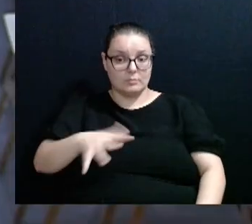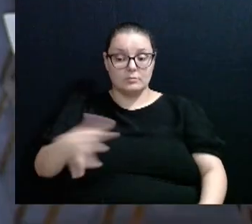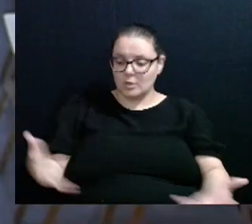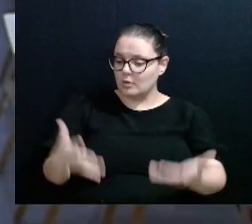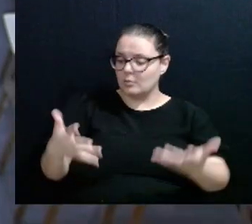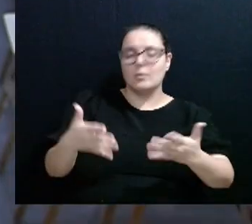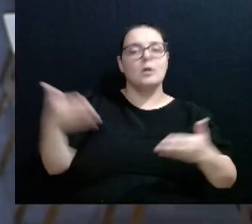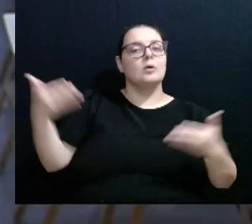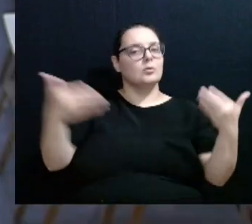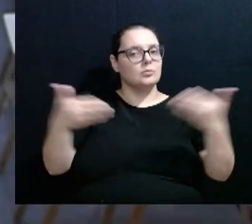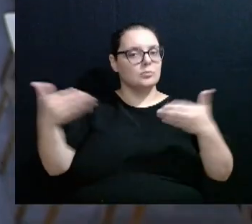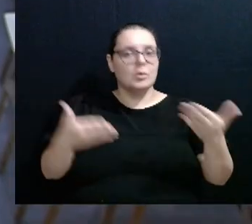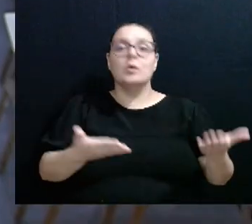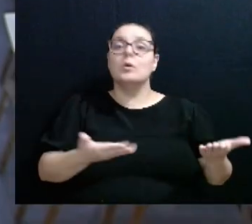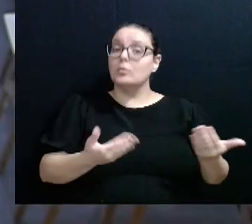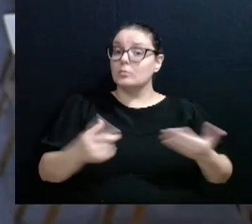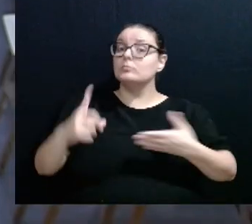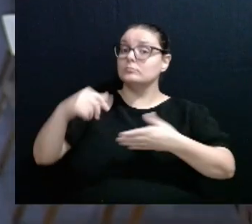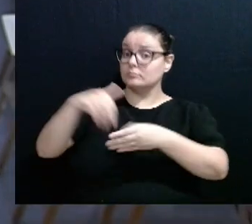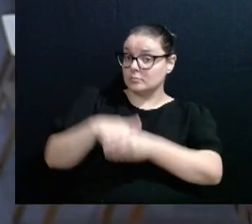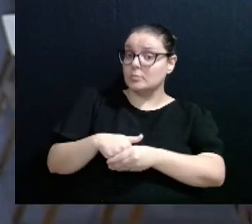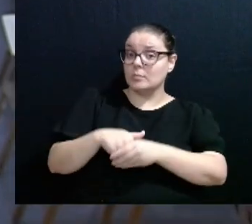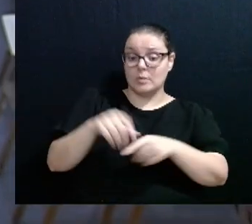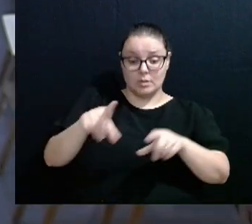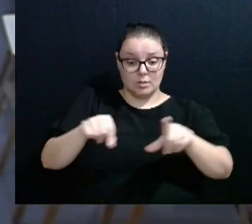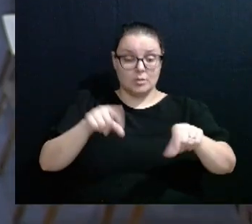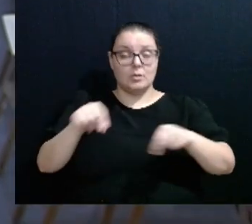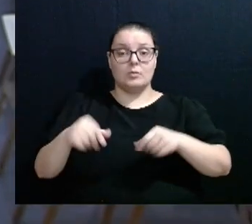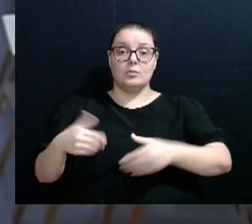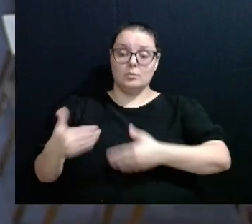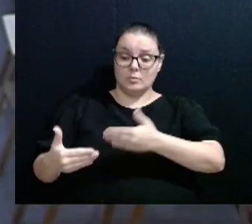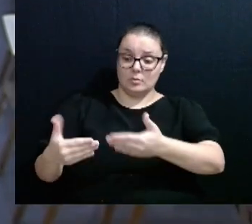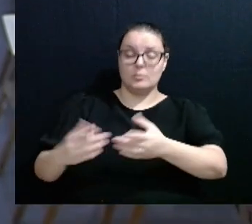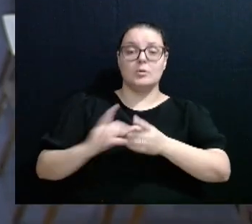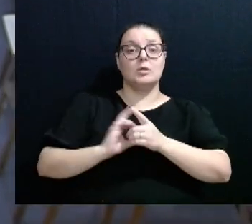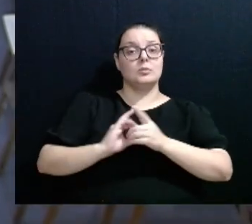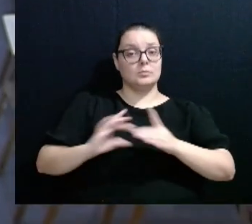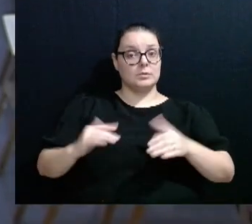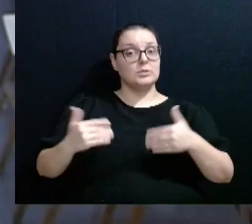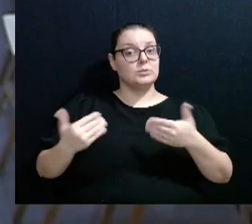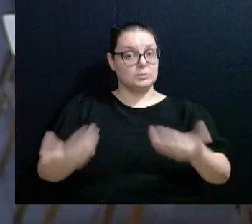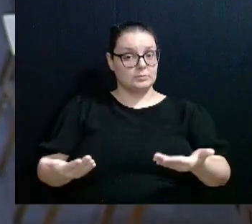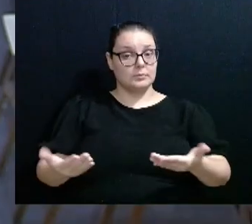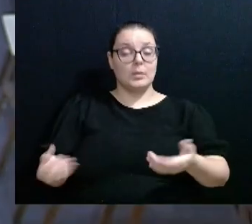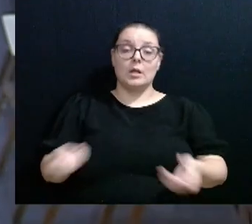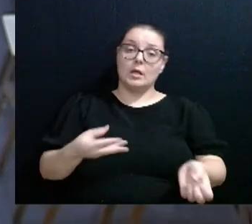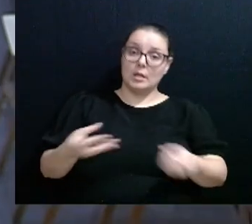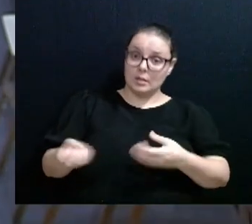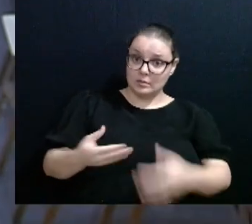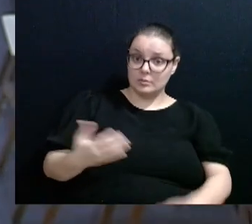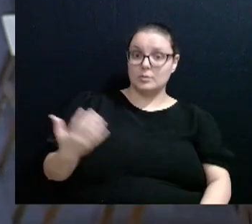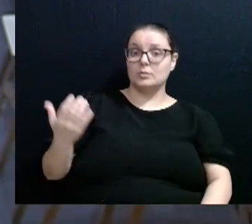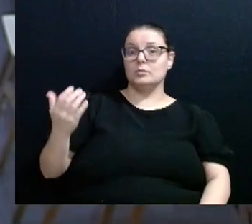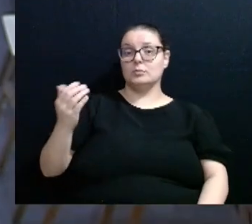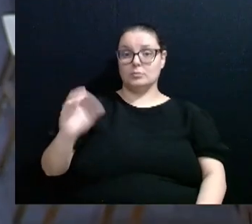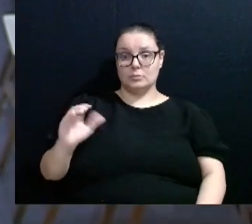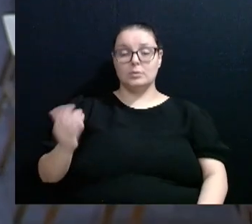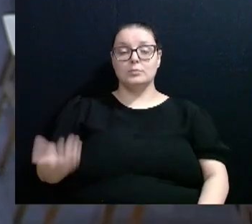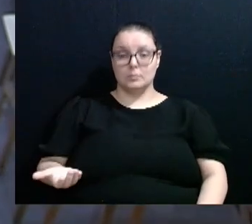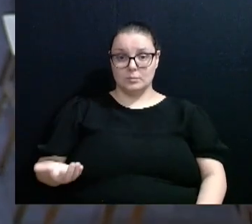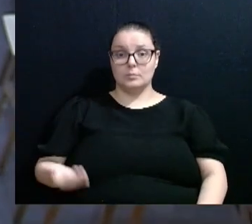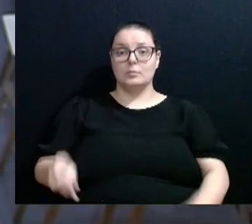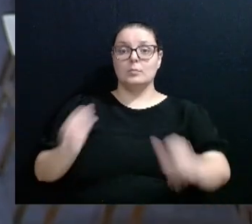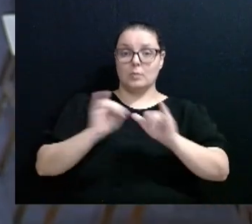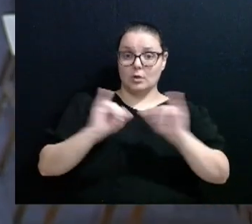desses jovens eleitores na escolha, no nosso processo democrático. Recentemente eles lançaram uma campanha para